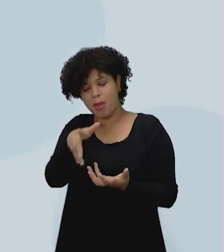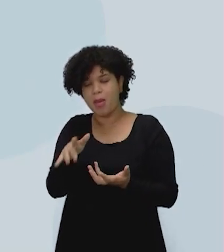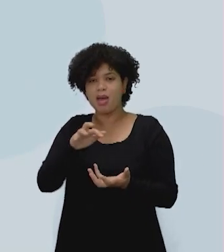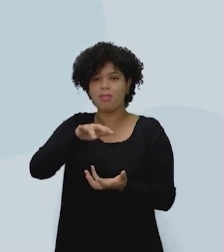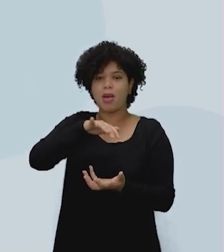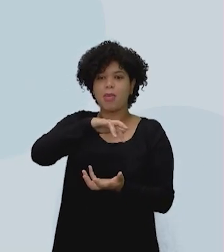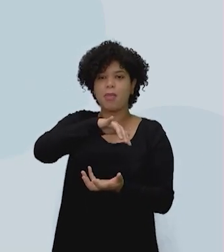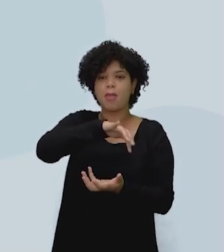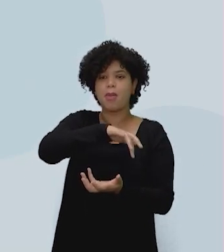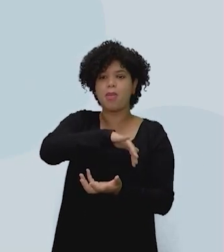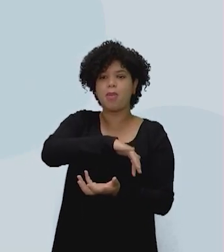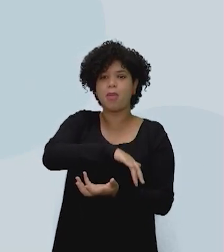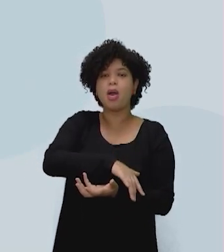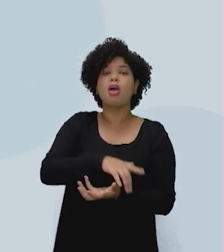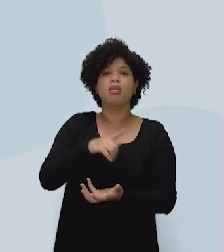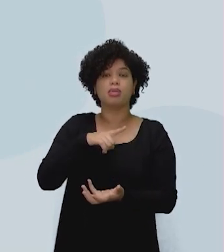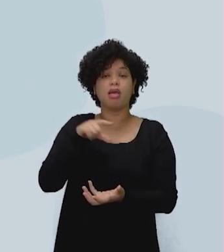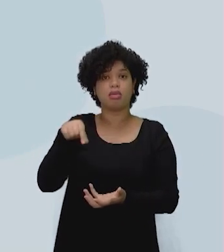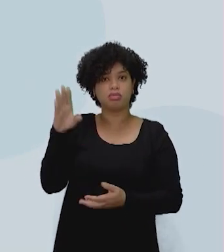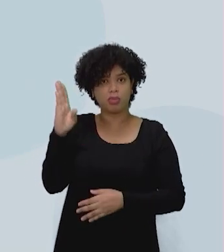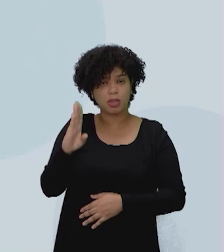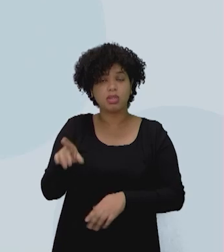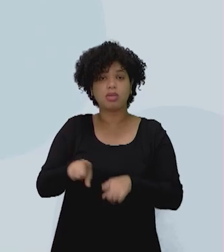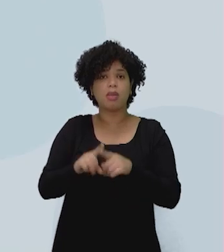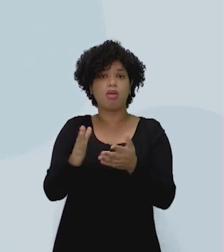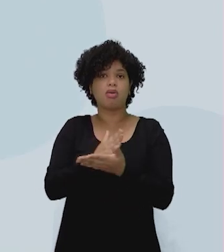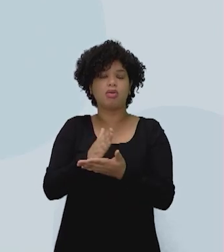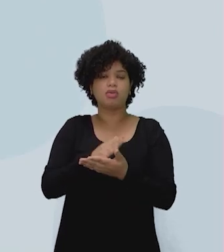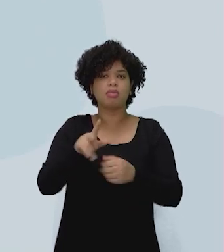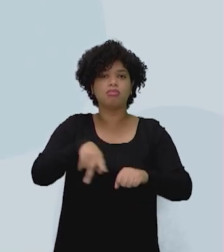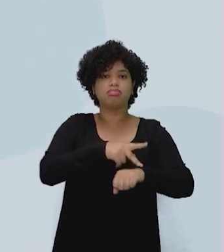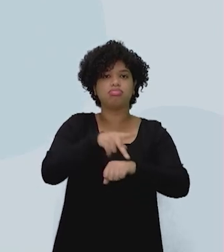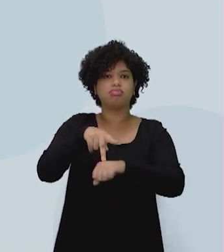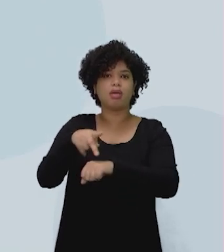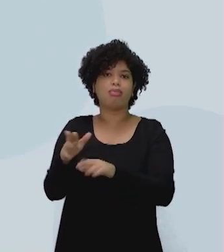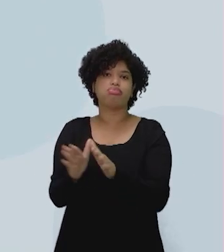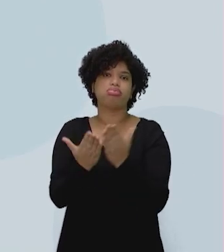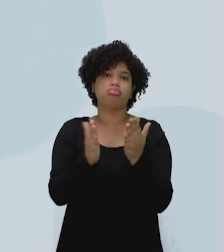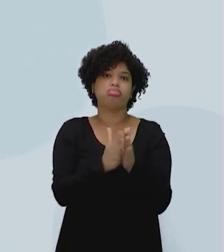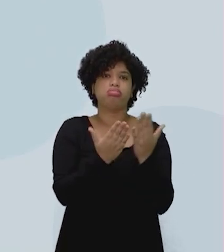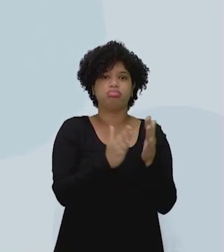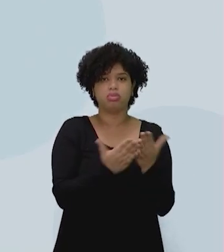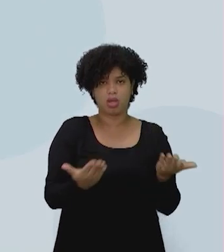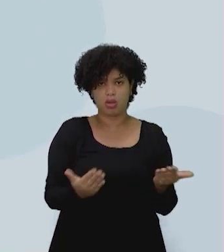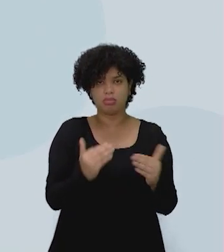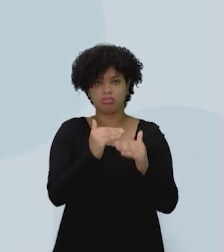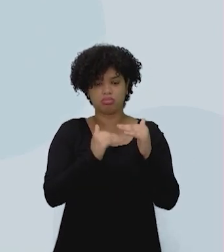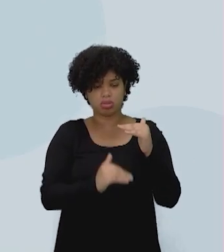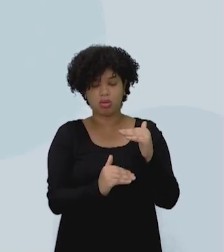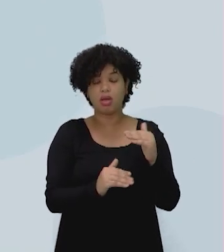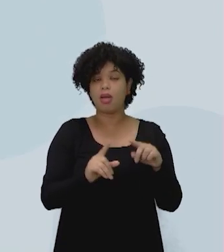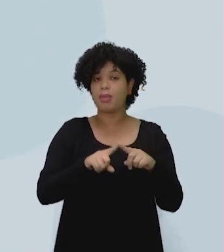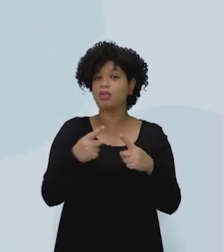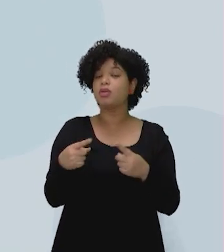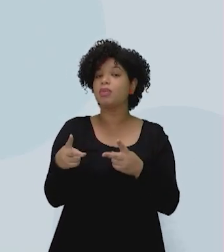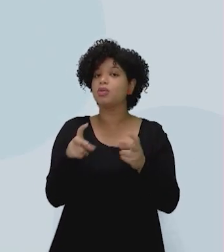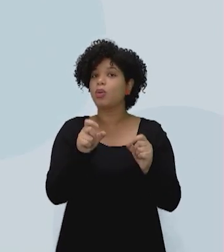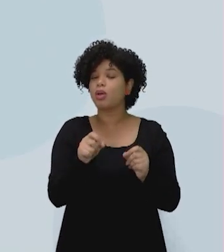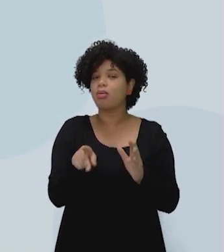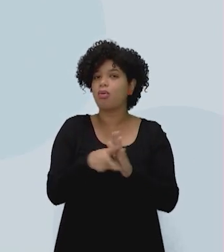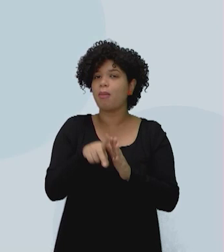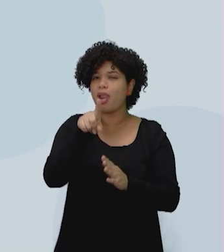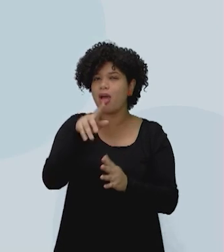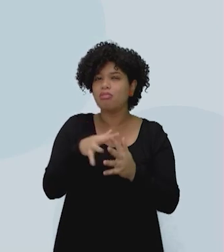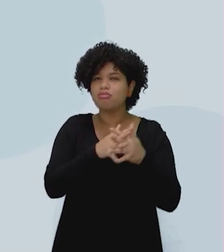a nossa do Brasil e de outros países pobres, né? E existe toda uma lógica de que essa expansão do poder